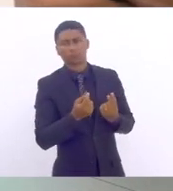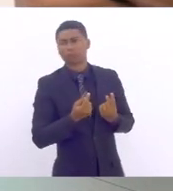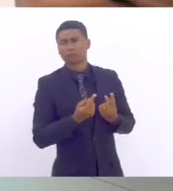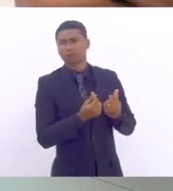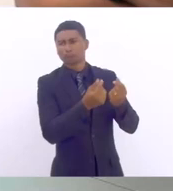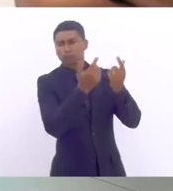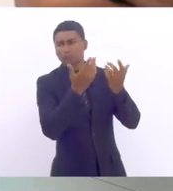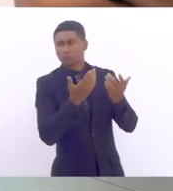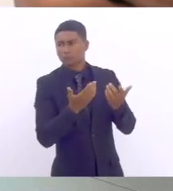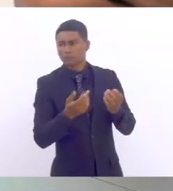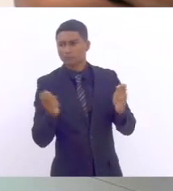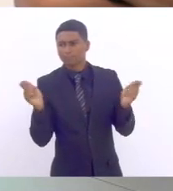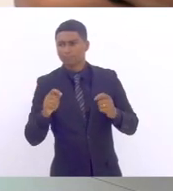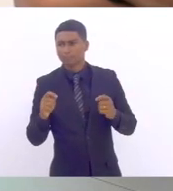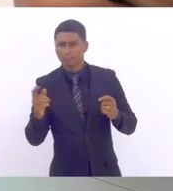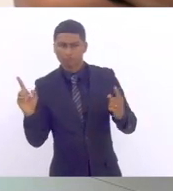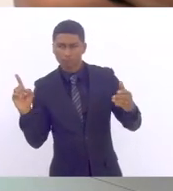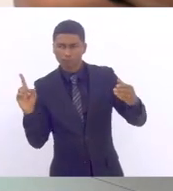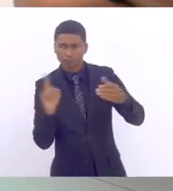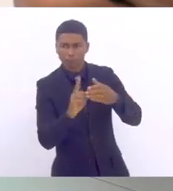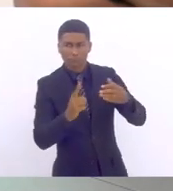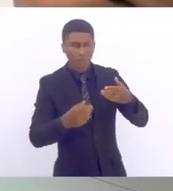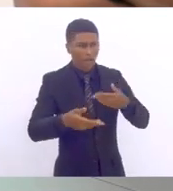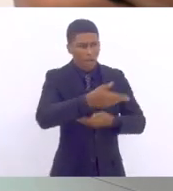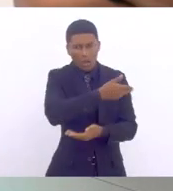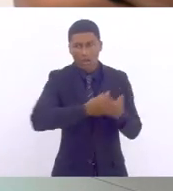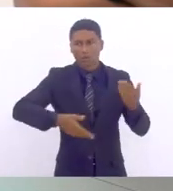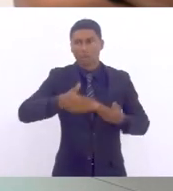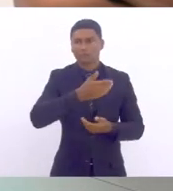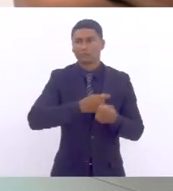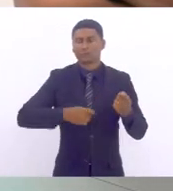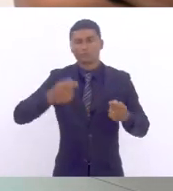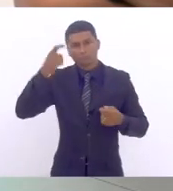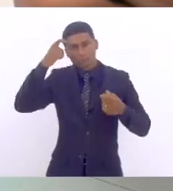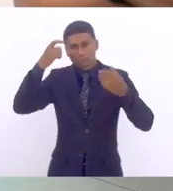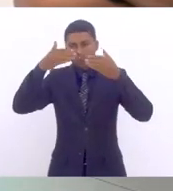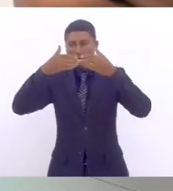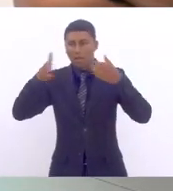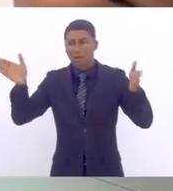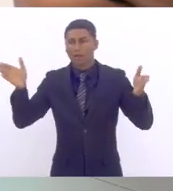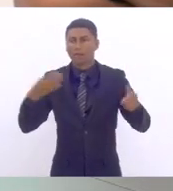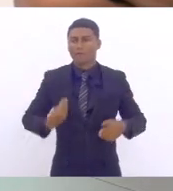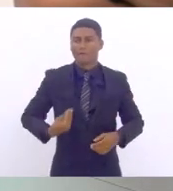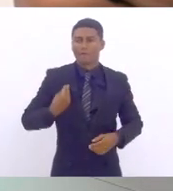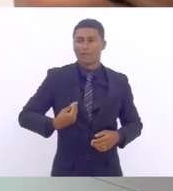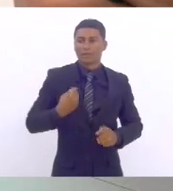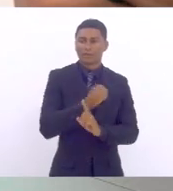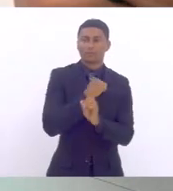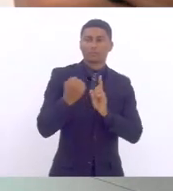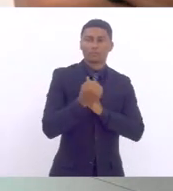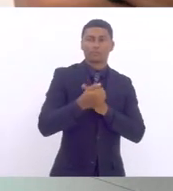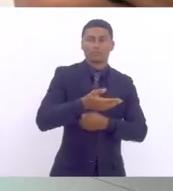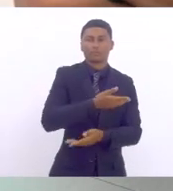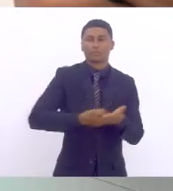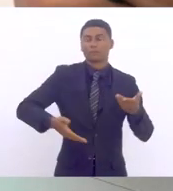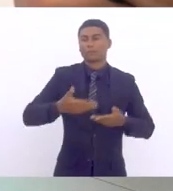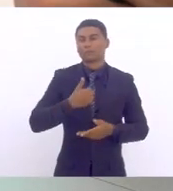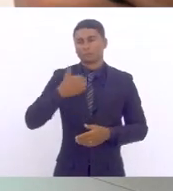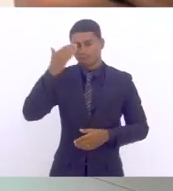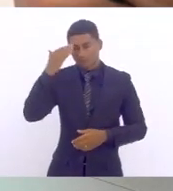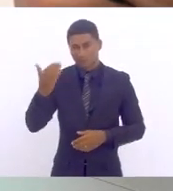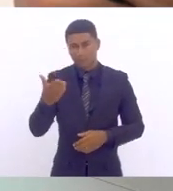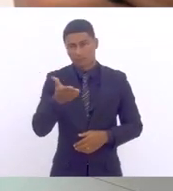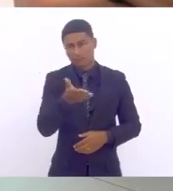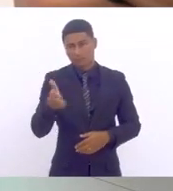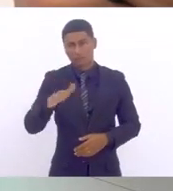aprende, cria oportunidade de emprego e de expansão mental, de vida social. Então, eu queria agradecer a